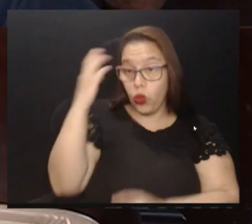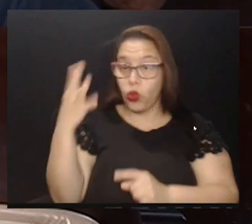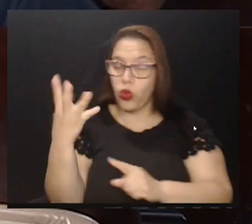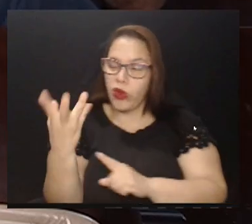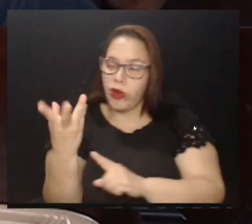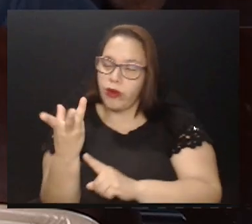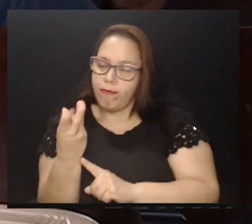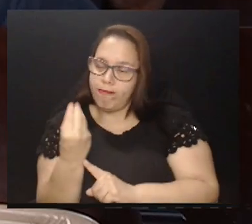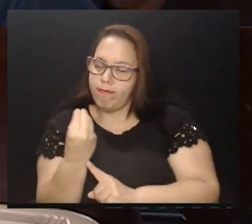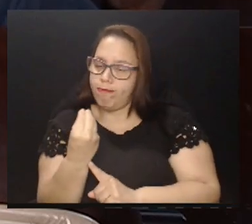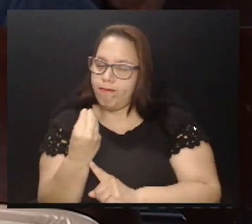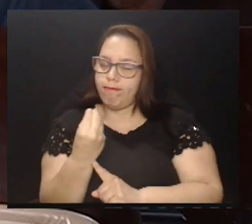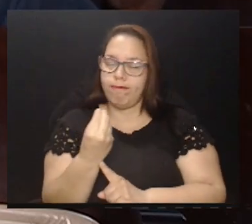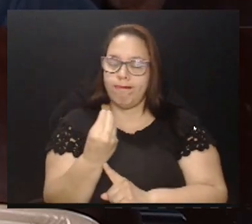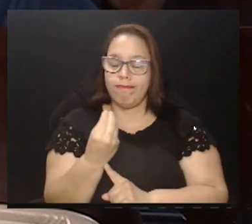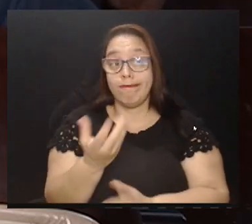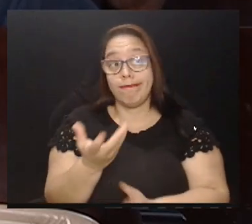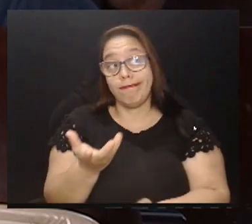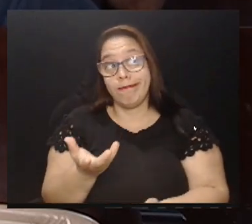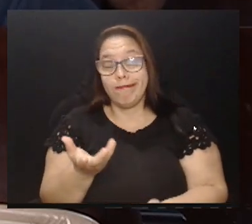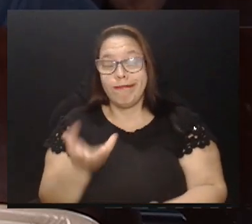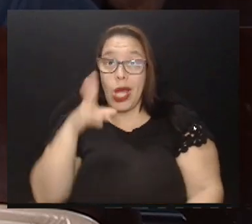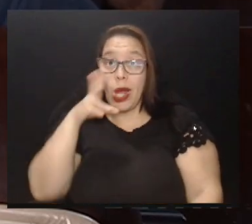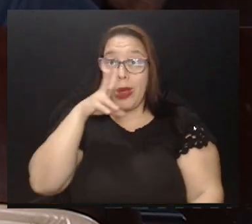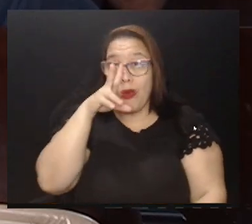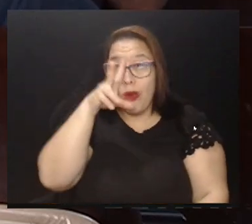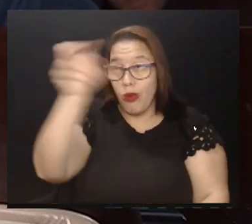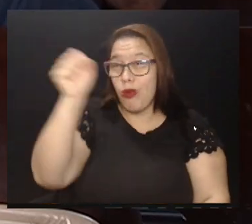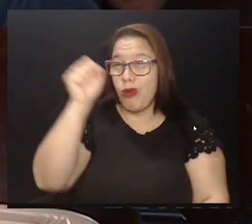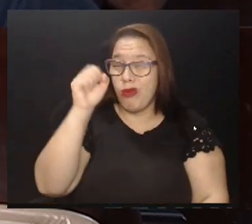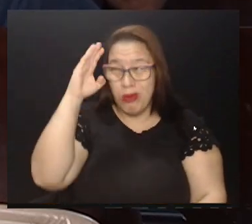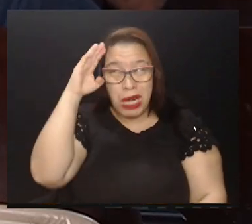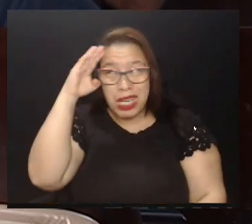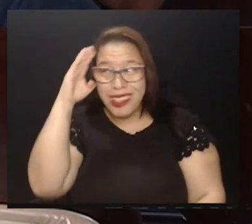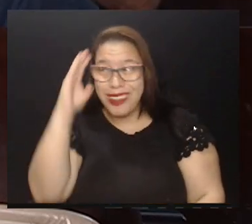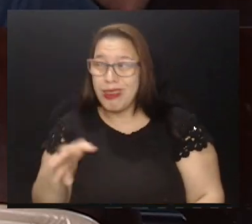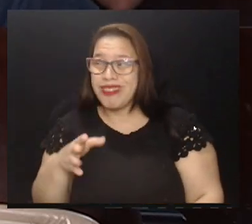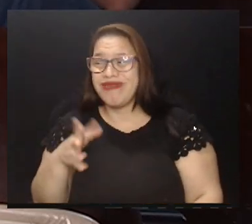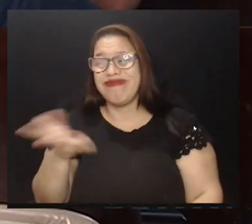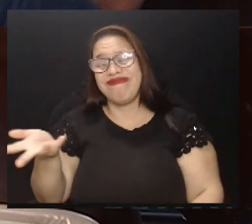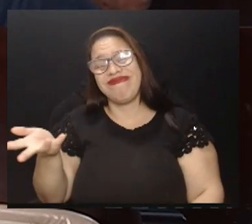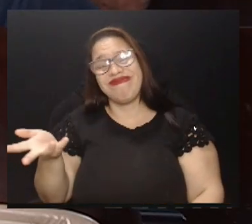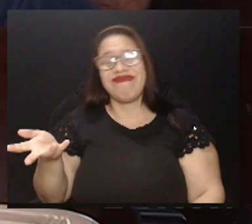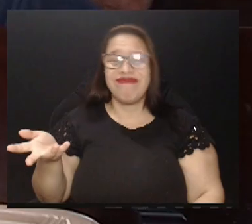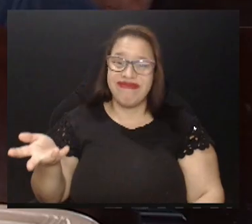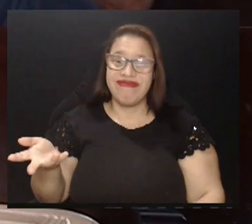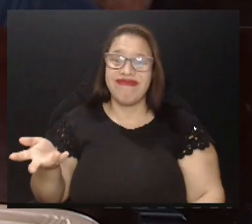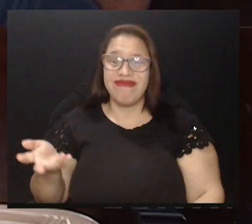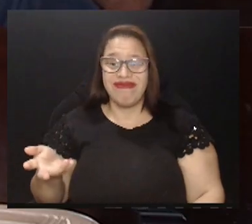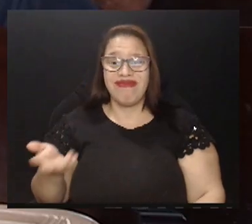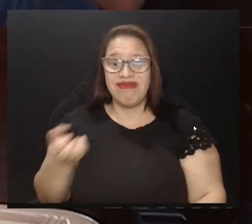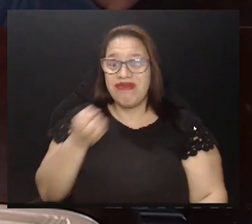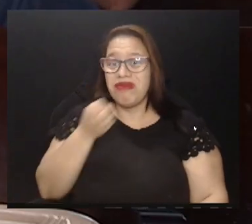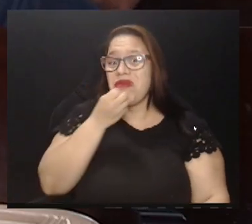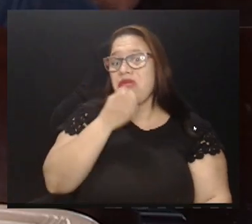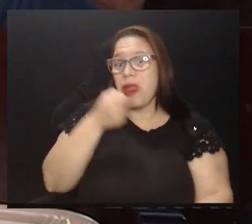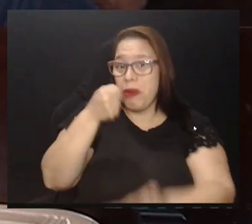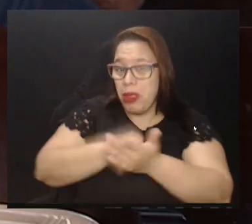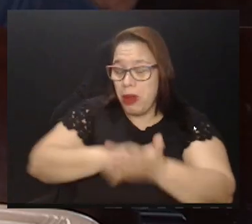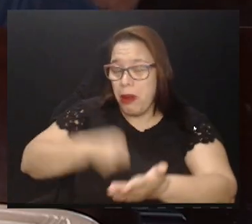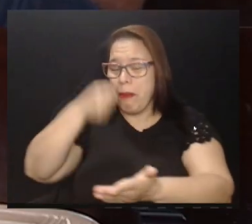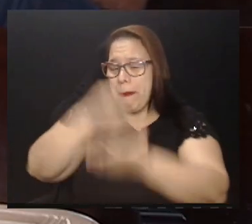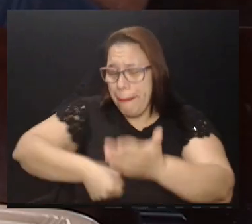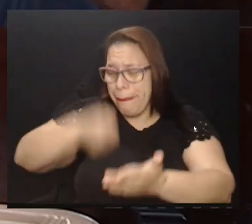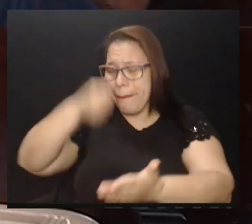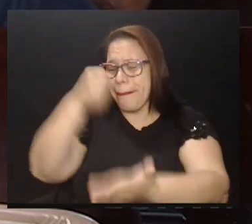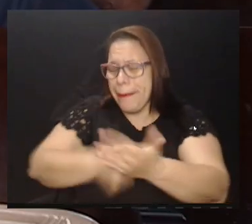né, a força motriz, é um negócio que, assim, você tem que ser muito persistente, muito